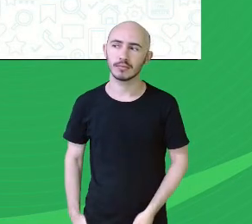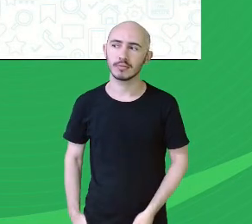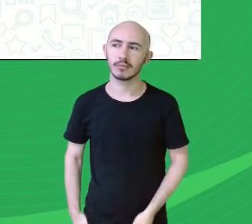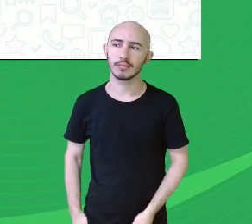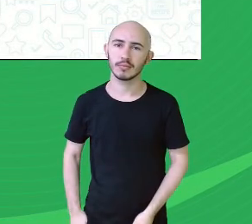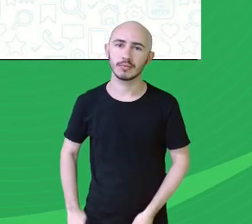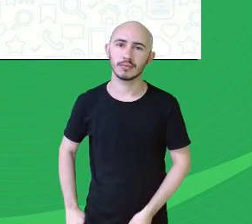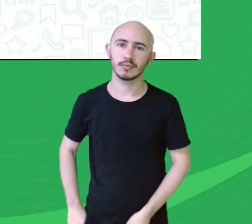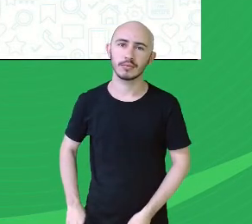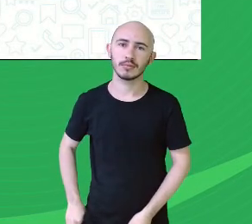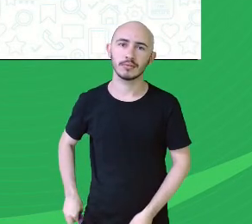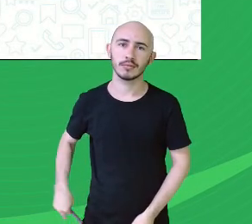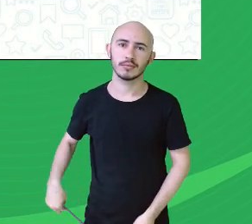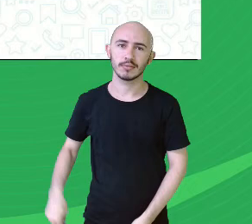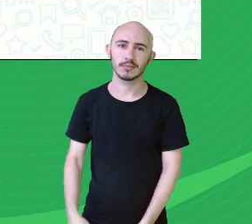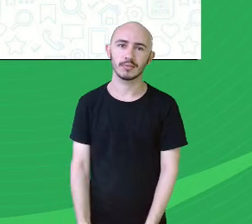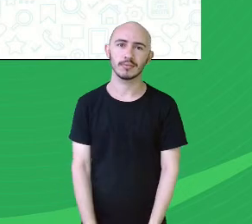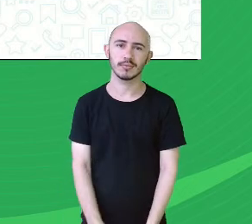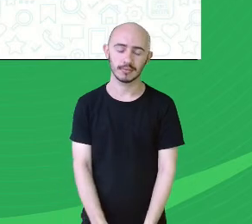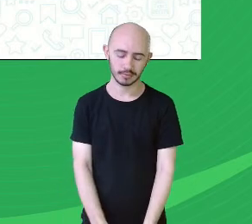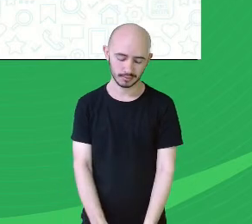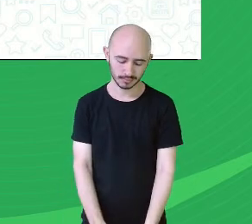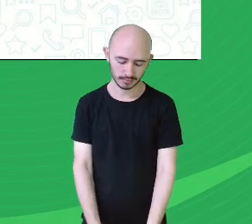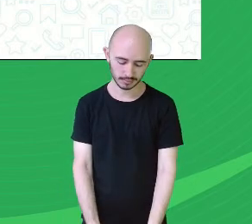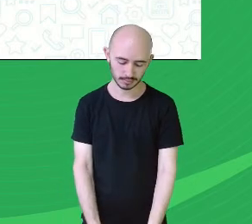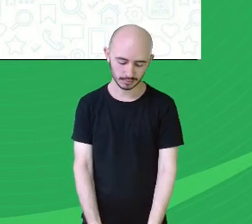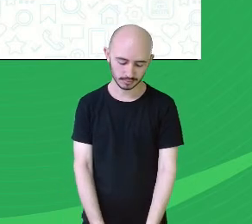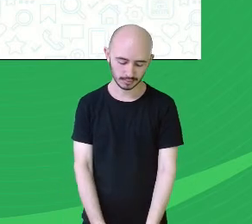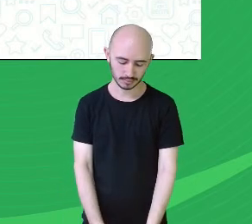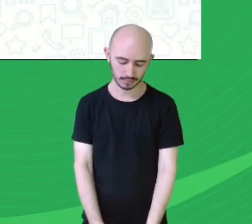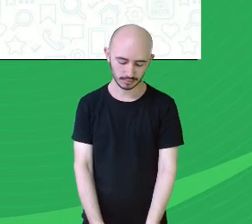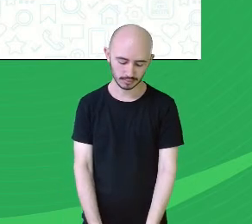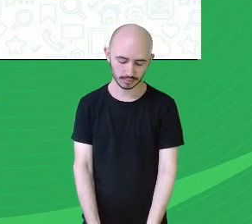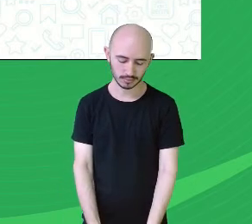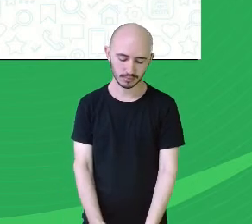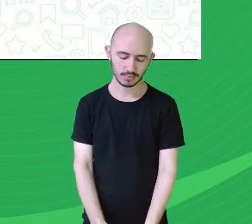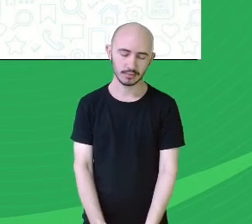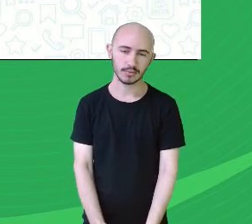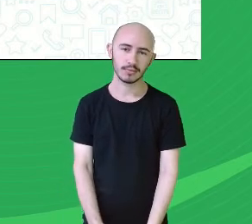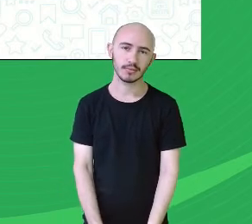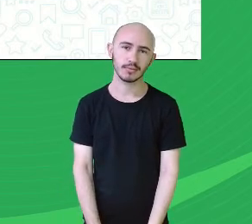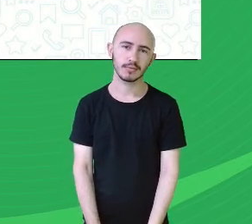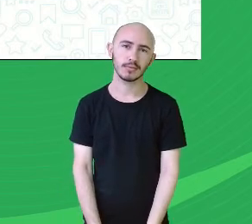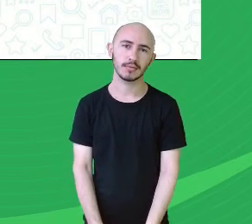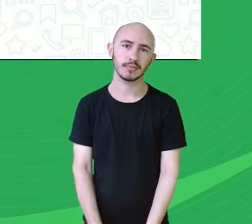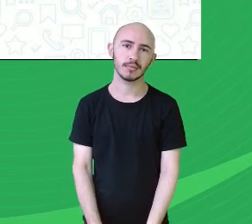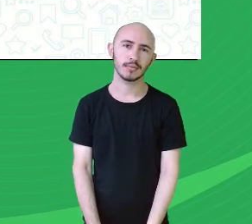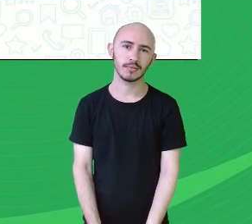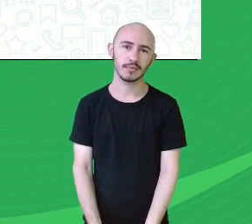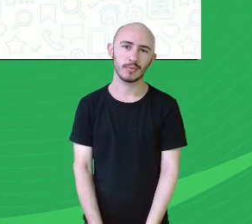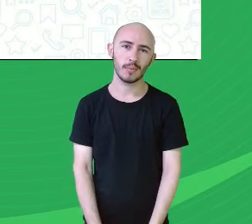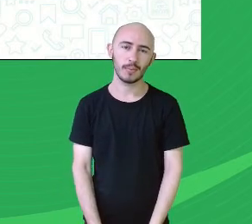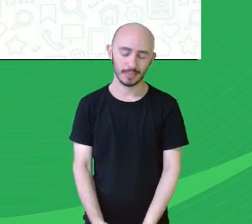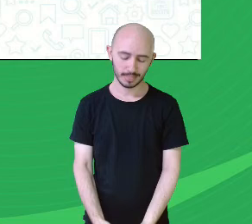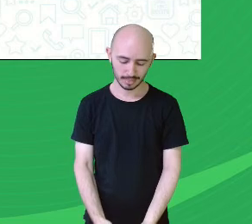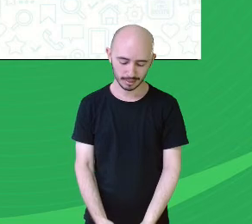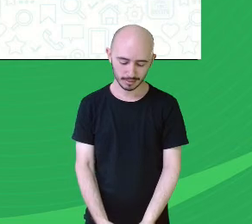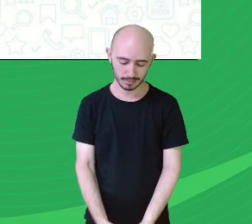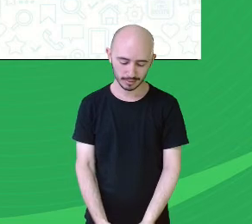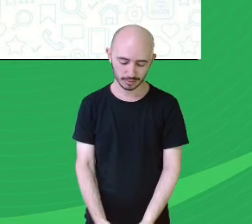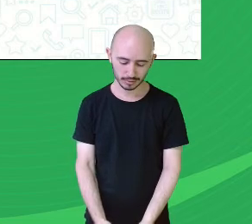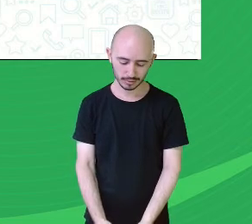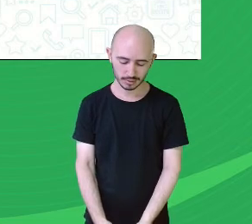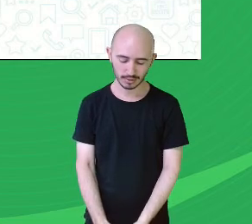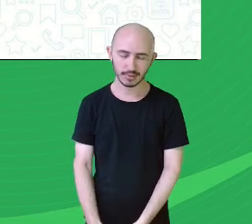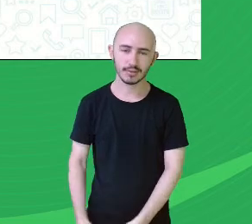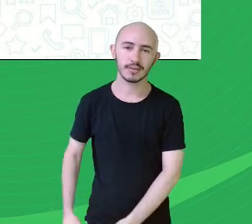ver? Os galos são ferozes. Os ratinhos fugiram